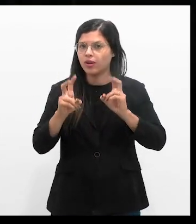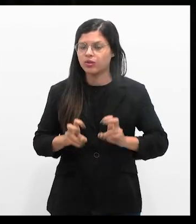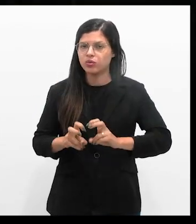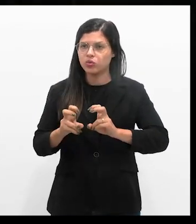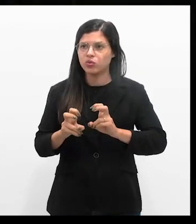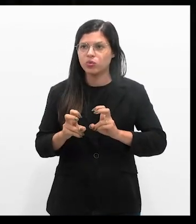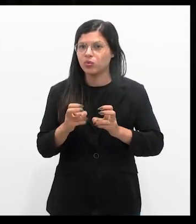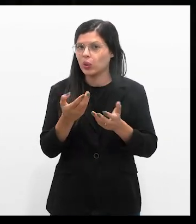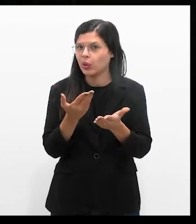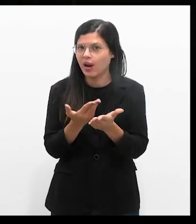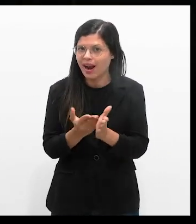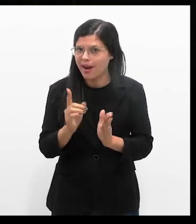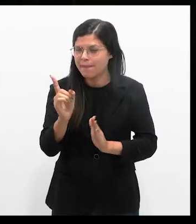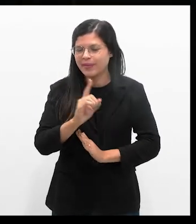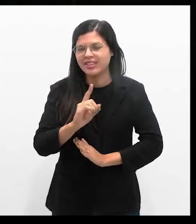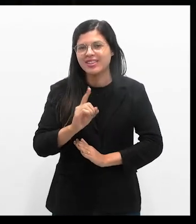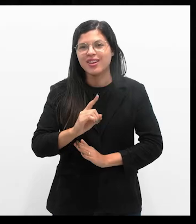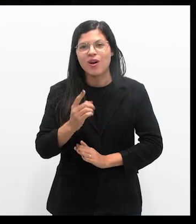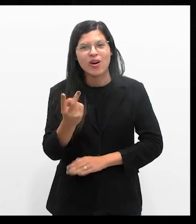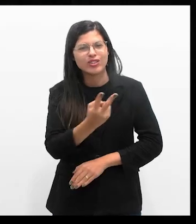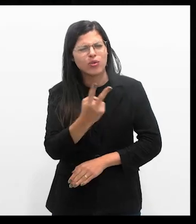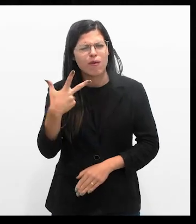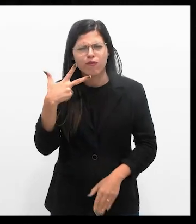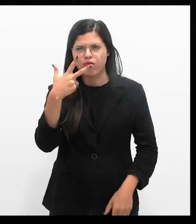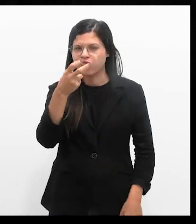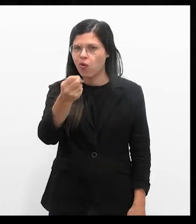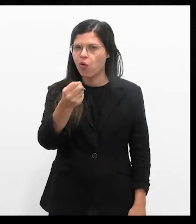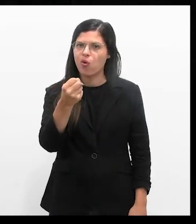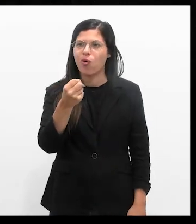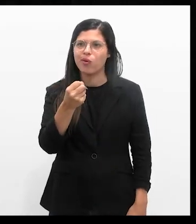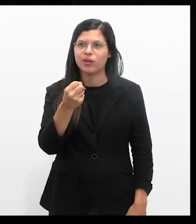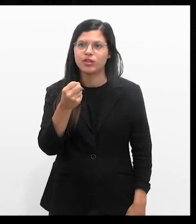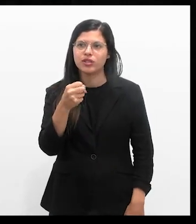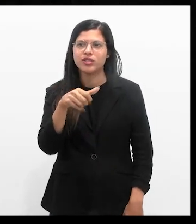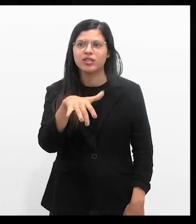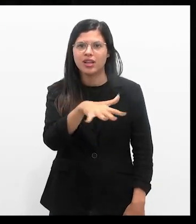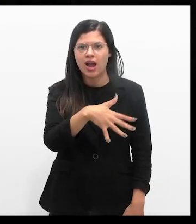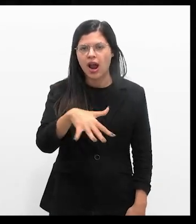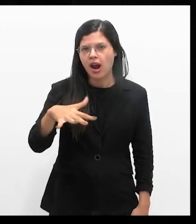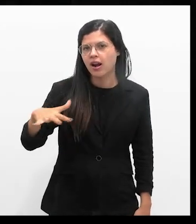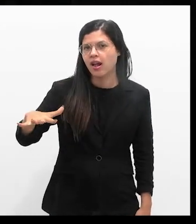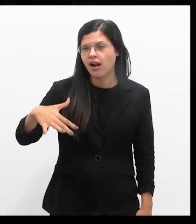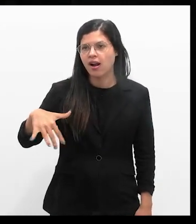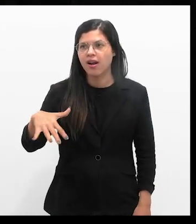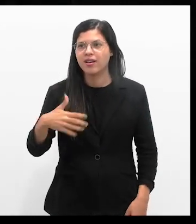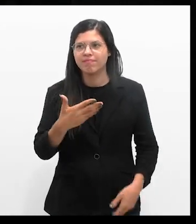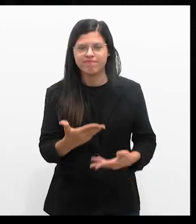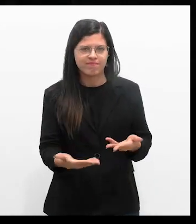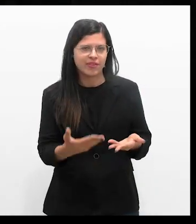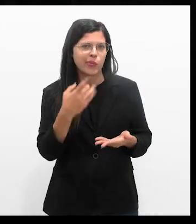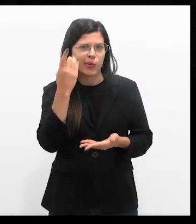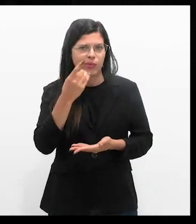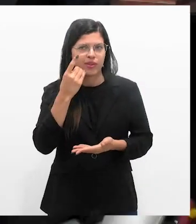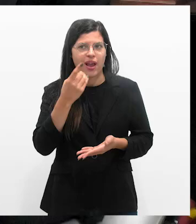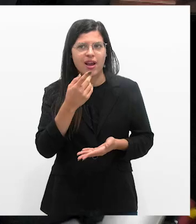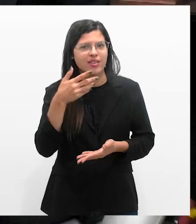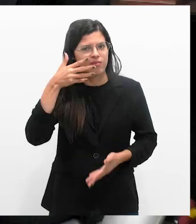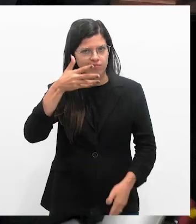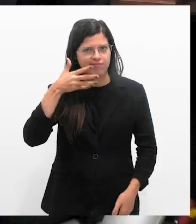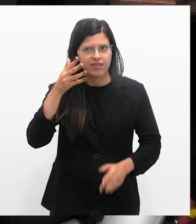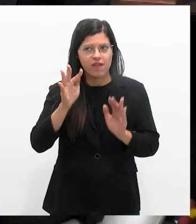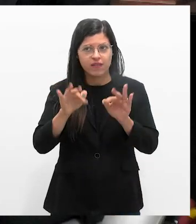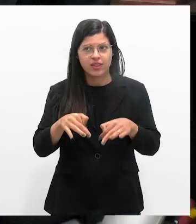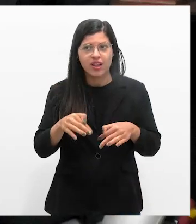o assunto não se esgota. Não. São 2 forças da natureza, cada uma dentro da sua circunscrição. Então, deputada, suas